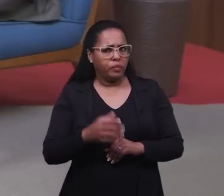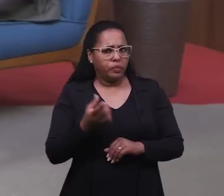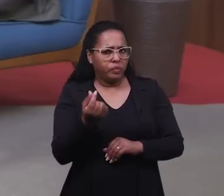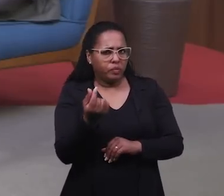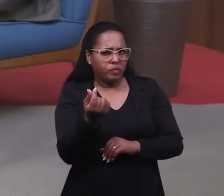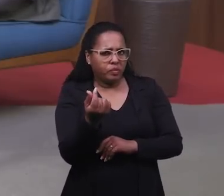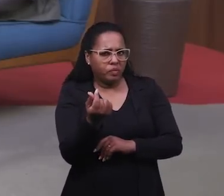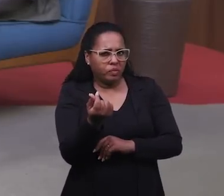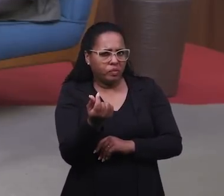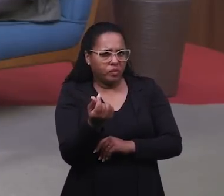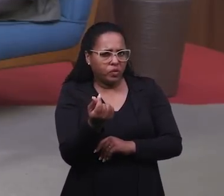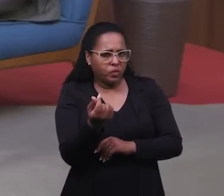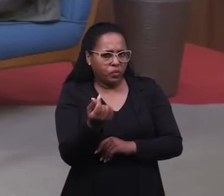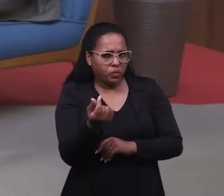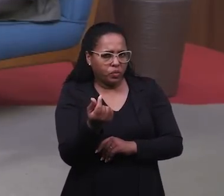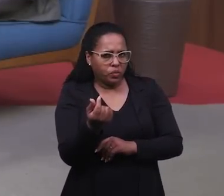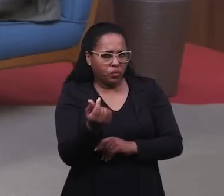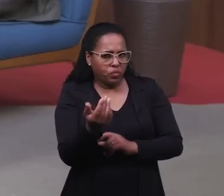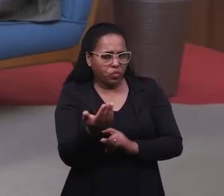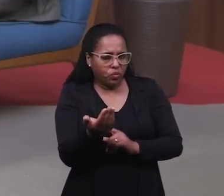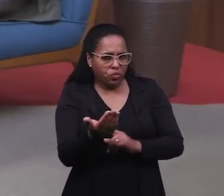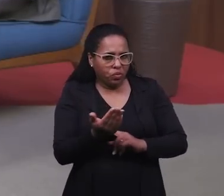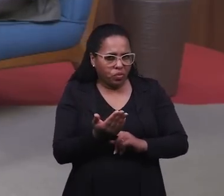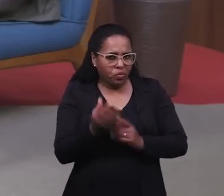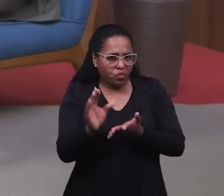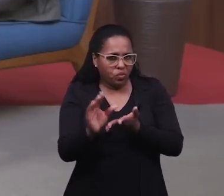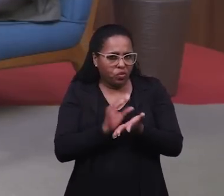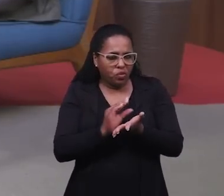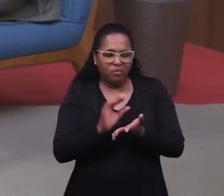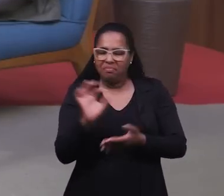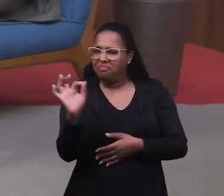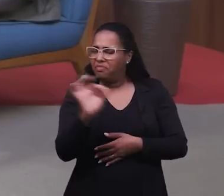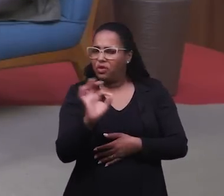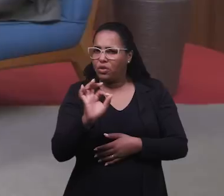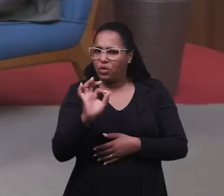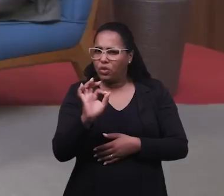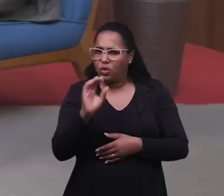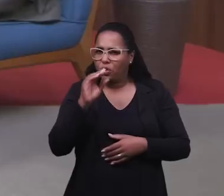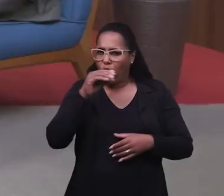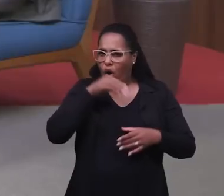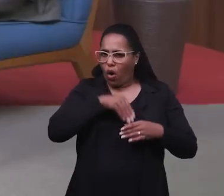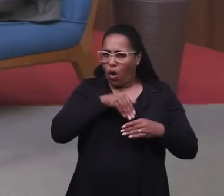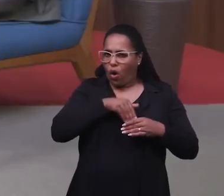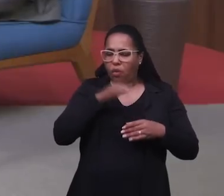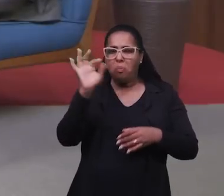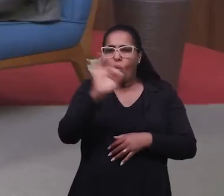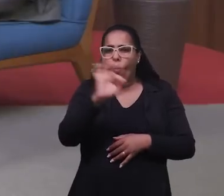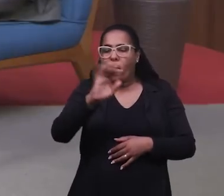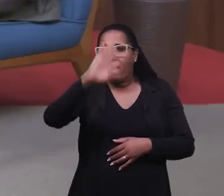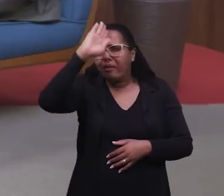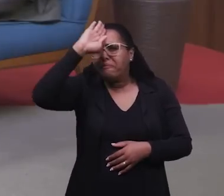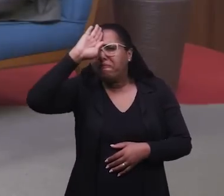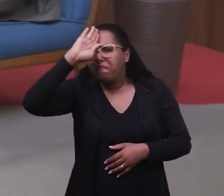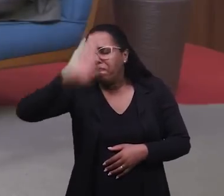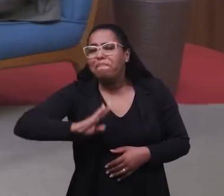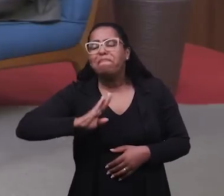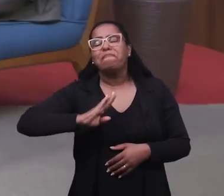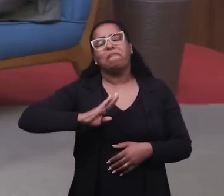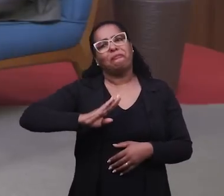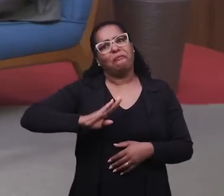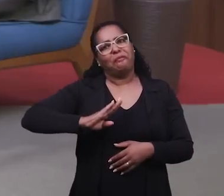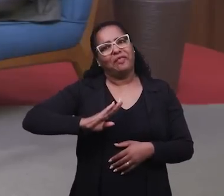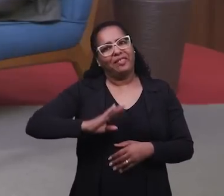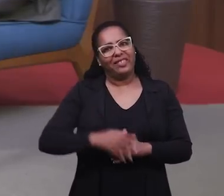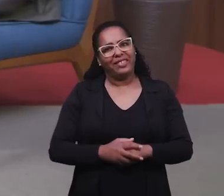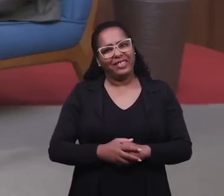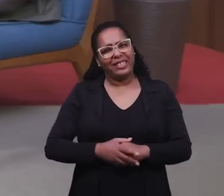te pedir qualquer contribuição financeira, nem mesmo uma oferta. É tudo de graça mesmo.